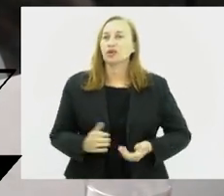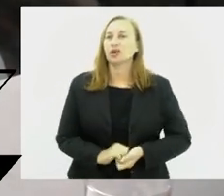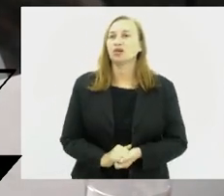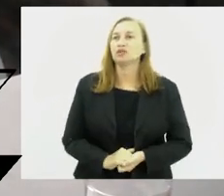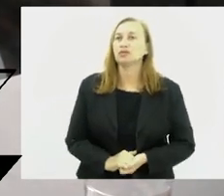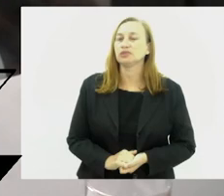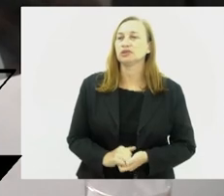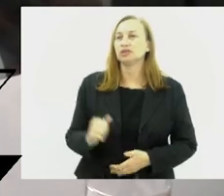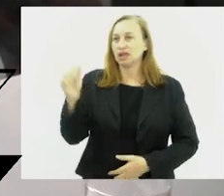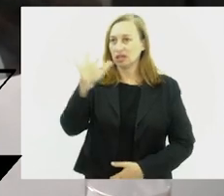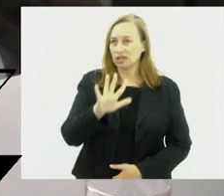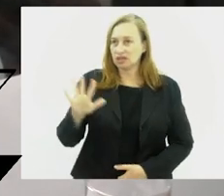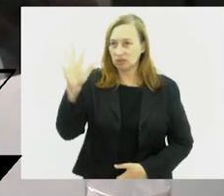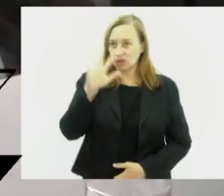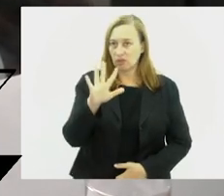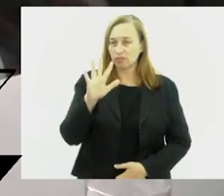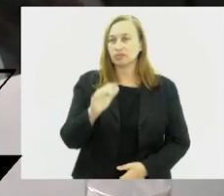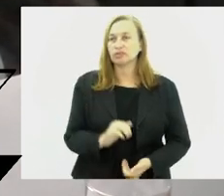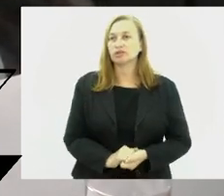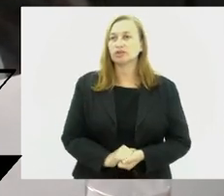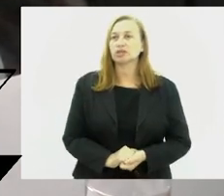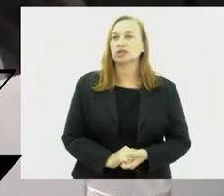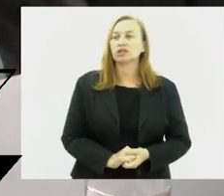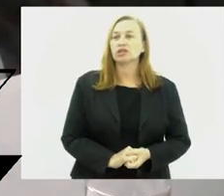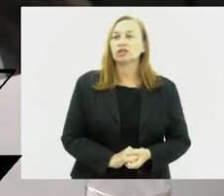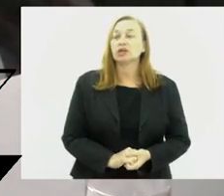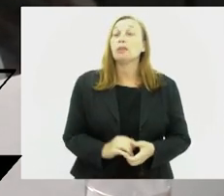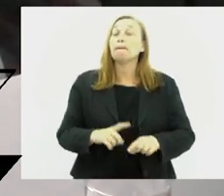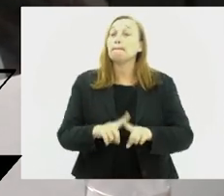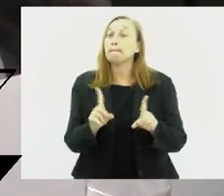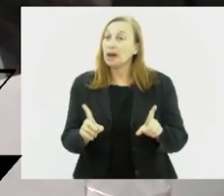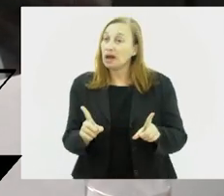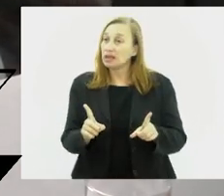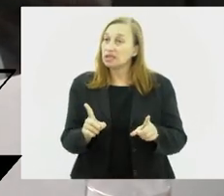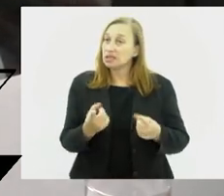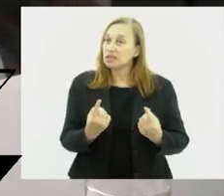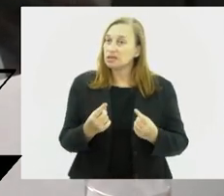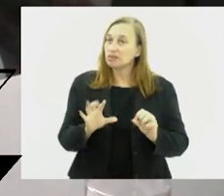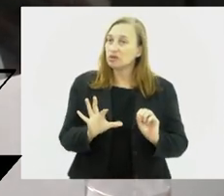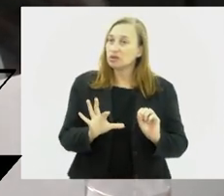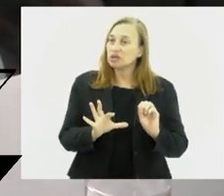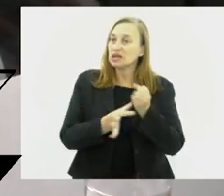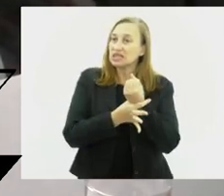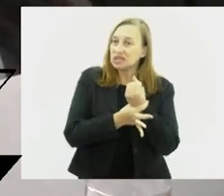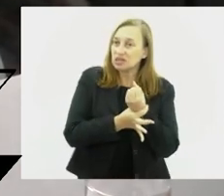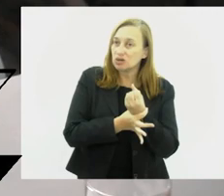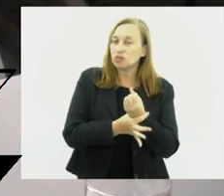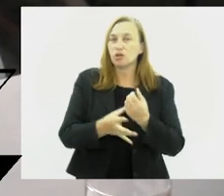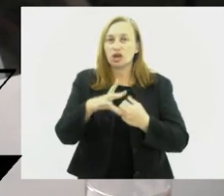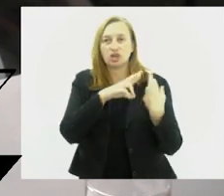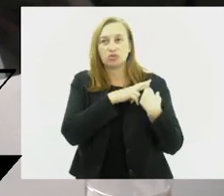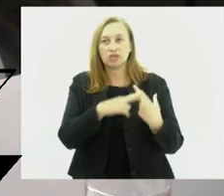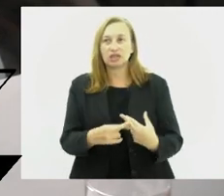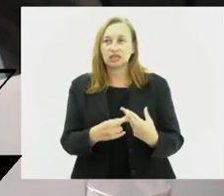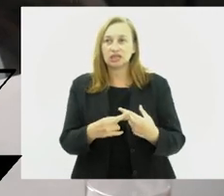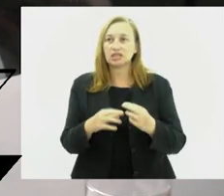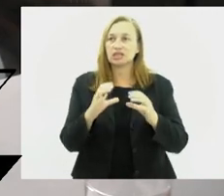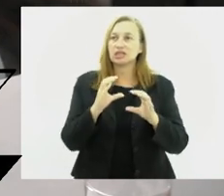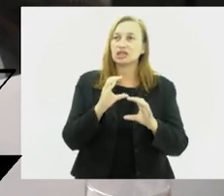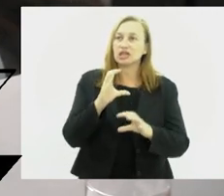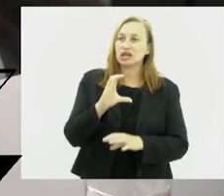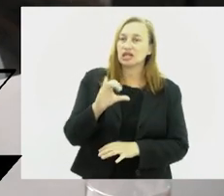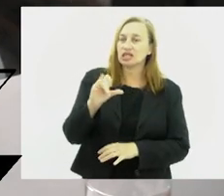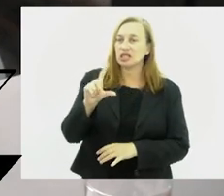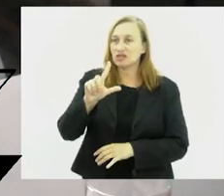território nacional. Me parece que também não é esse extremismo. Mas impor um seguro de responsabilidade civil, impor uma